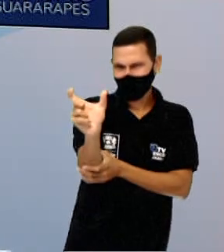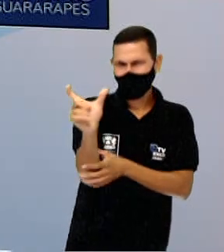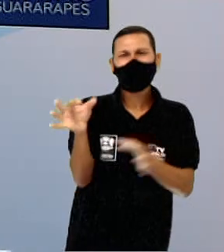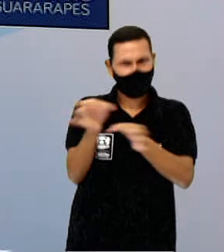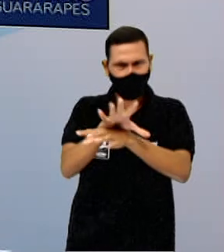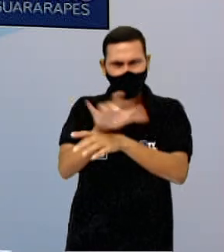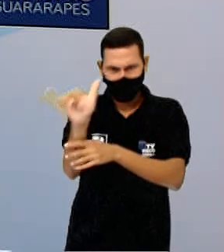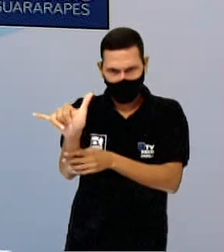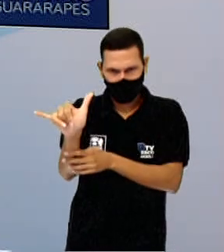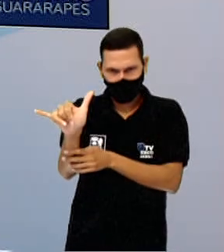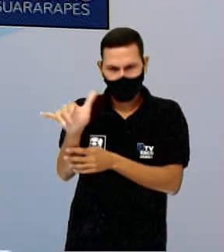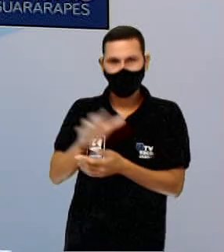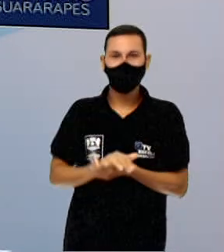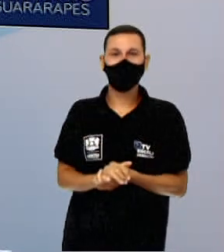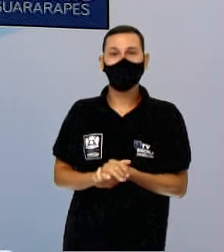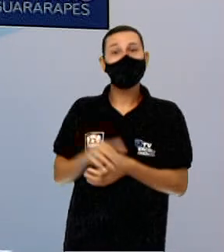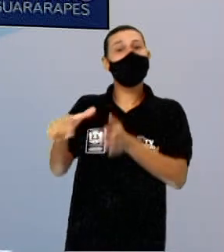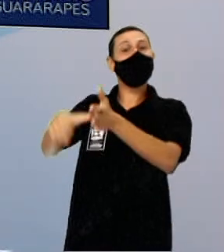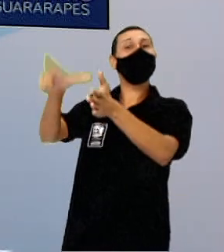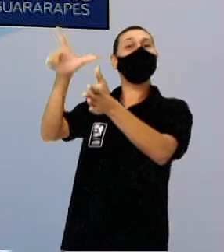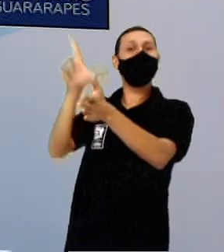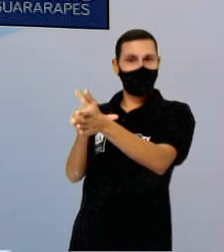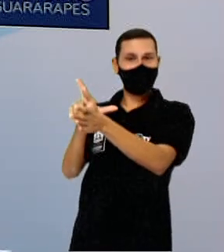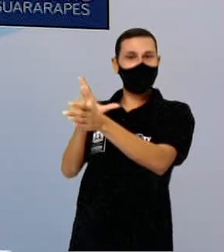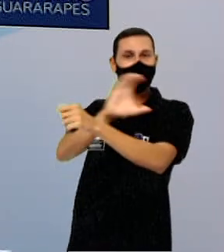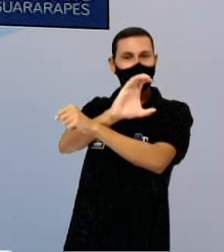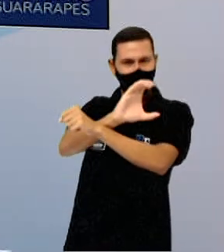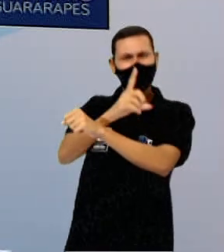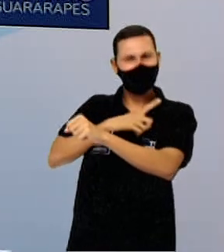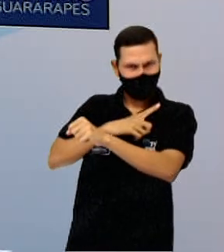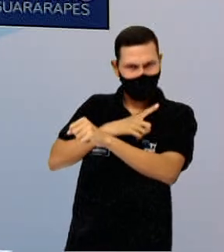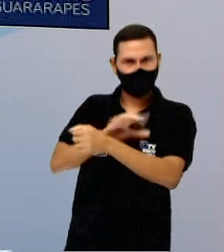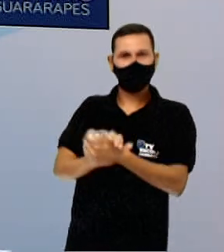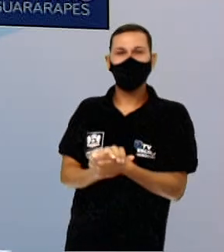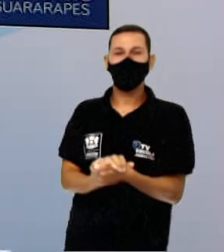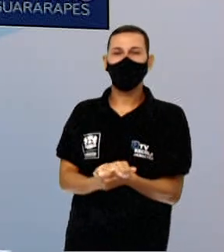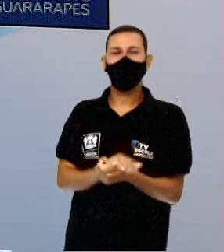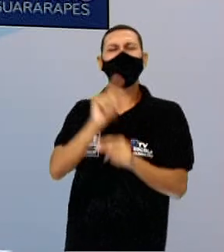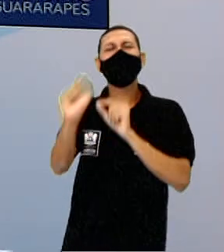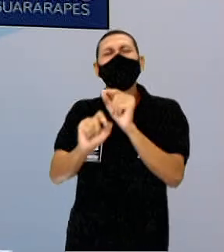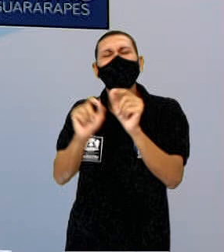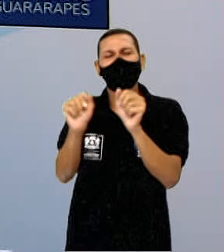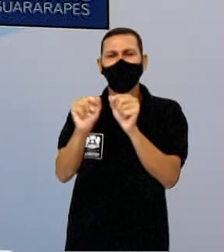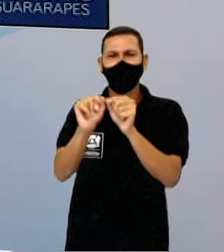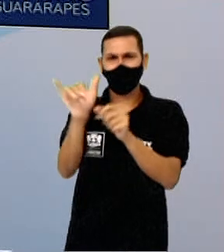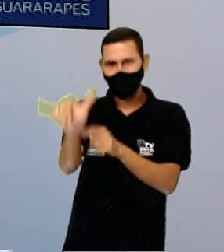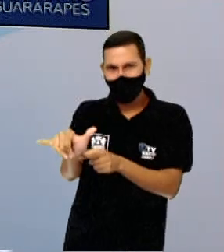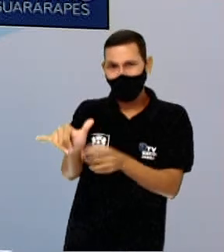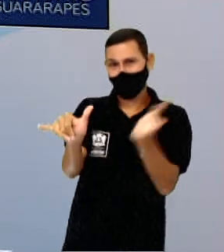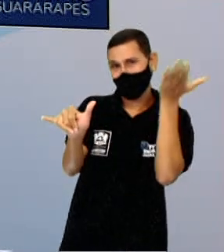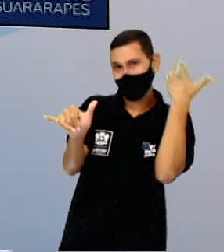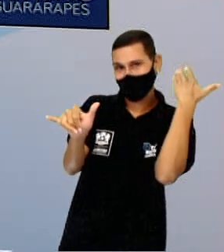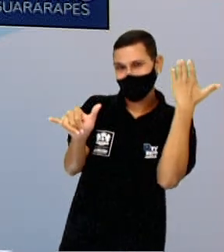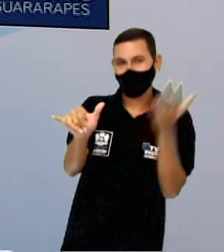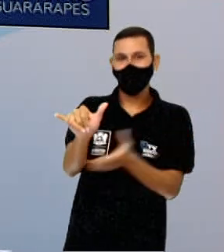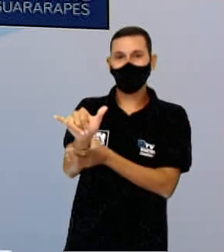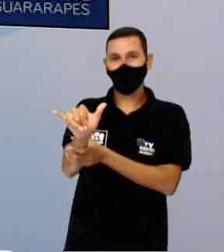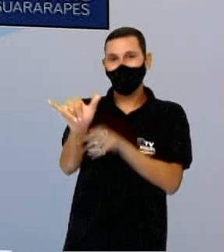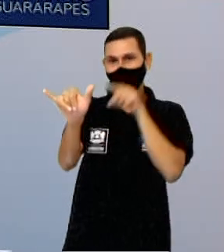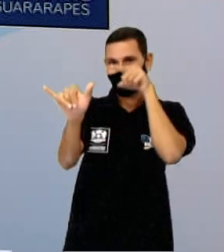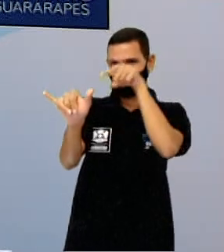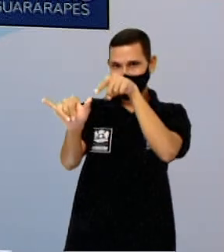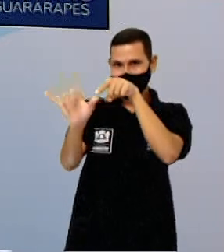professor. Antes do Y tem uma consoante? Tem sim. Aí o que é que eu faço quando eu vou colocar ele no passado regular? Eu tiro o